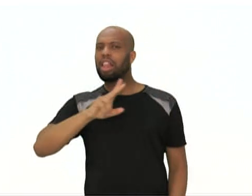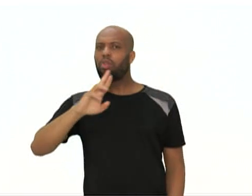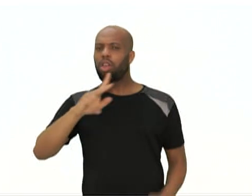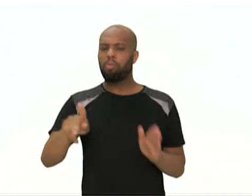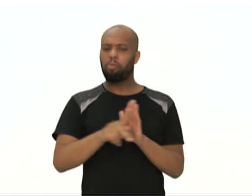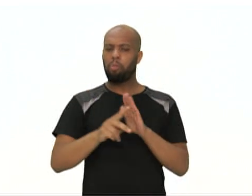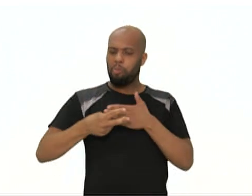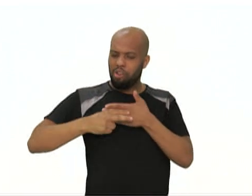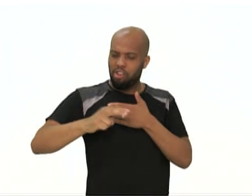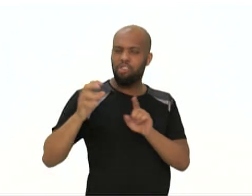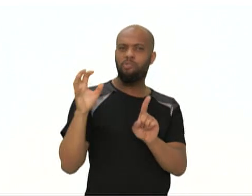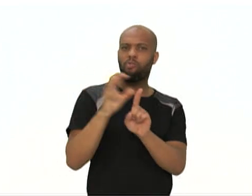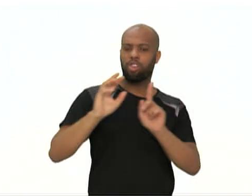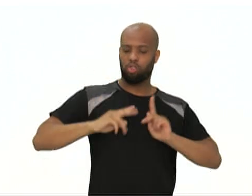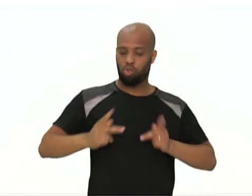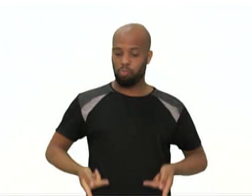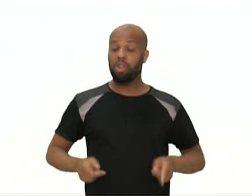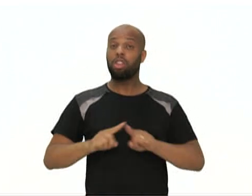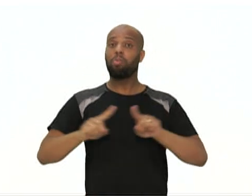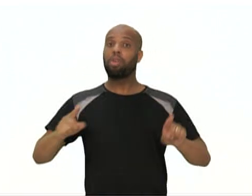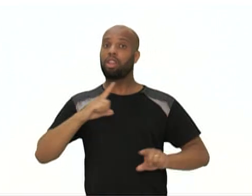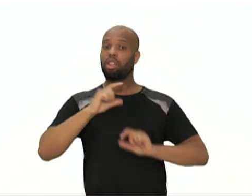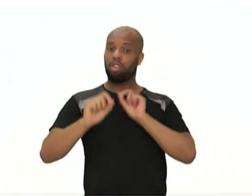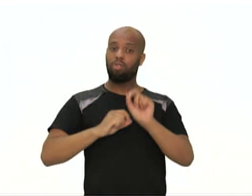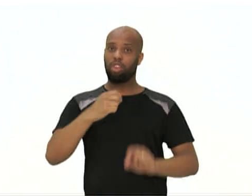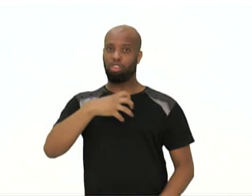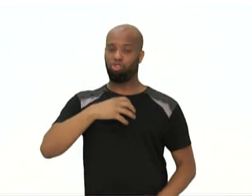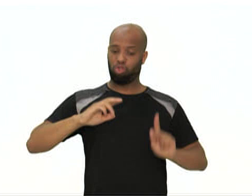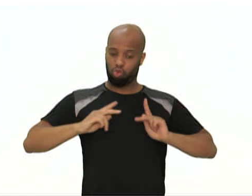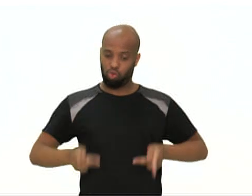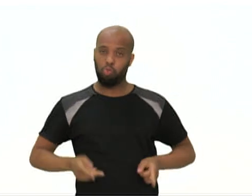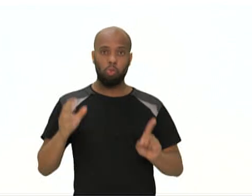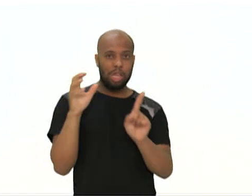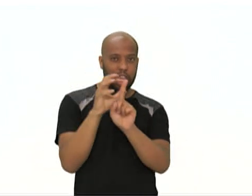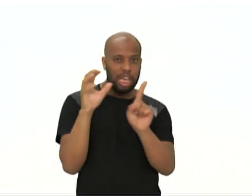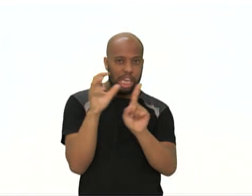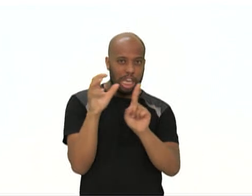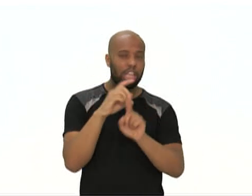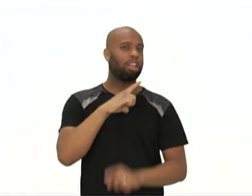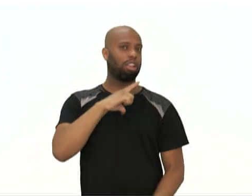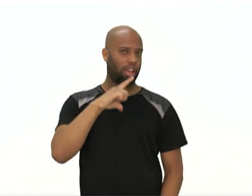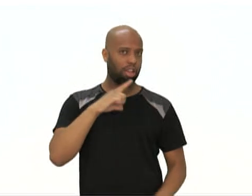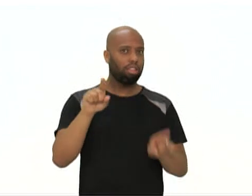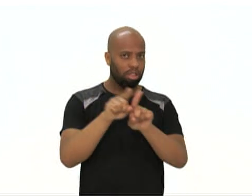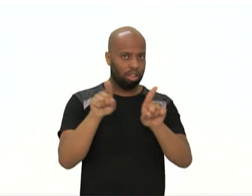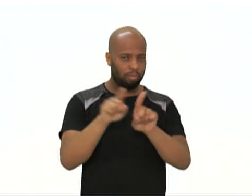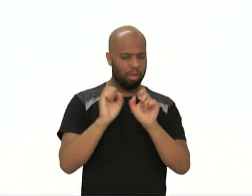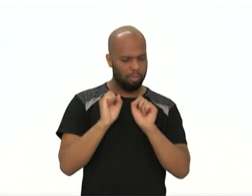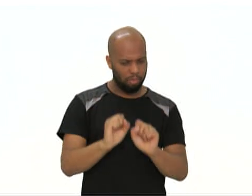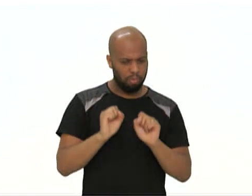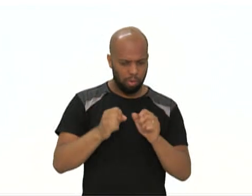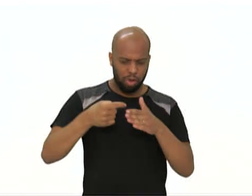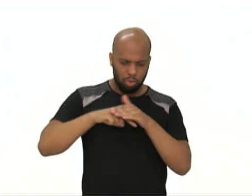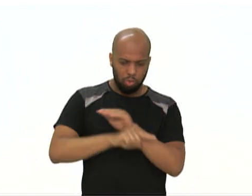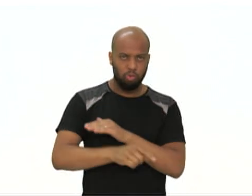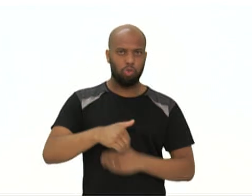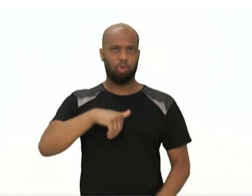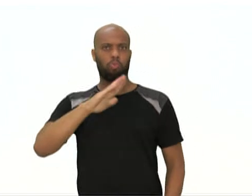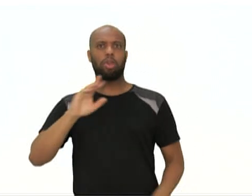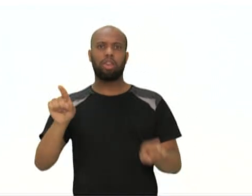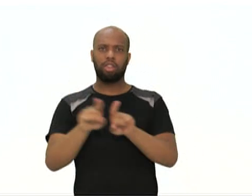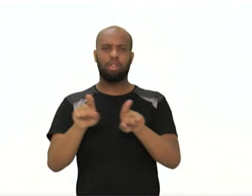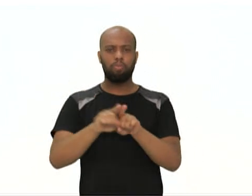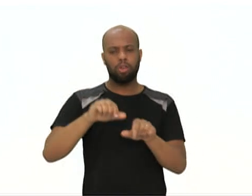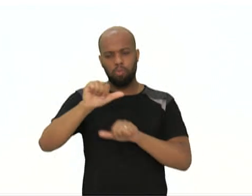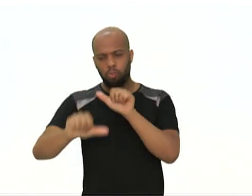ação humana, muito embora a interferência antrópica, a interferência do ser humano, possa intensificar ou alterar a